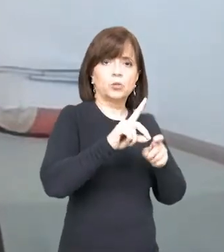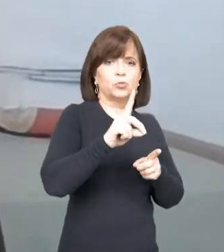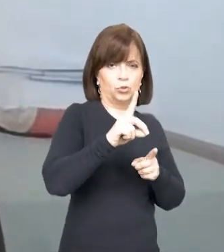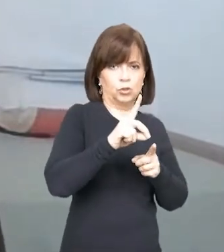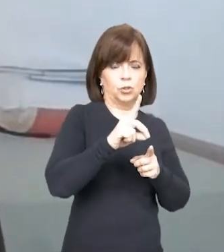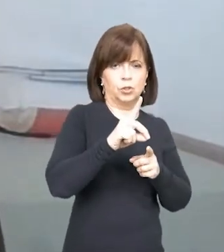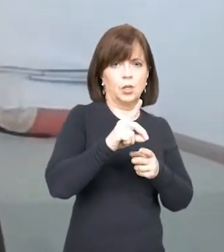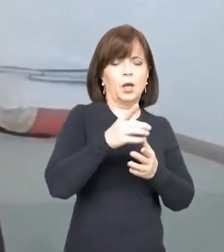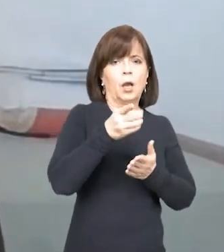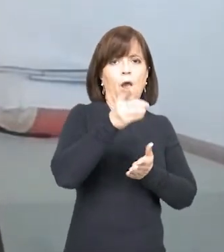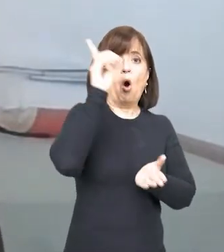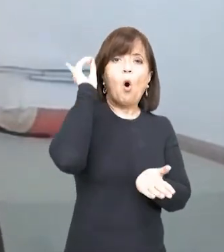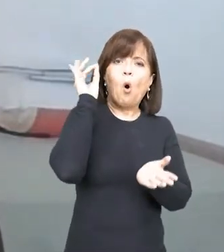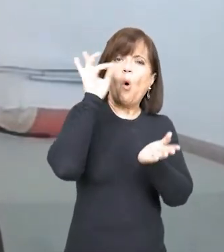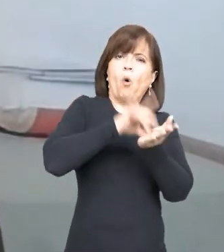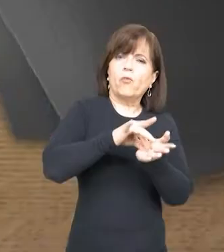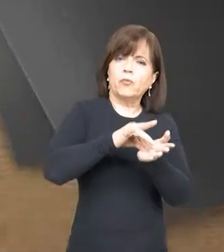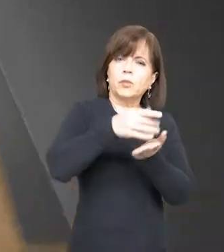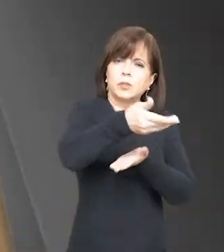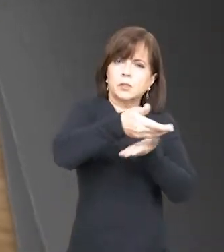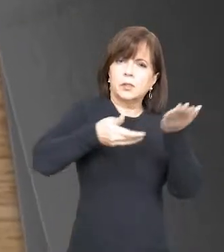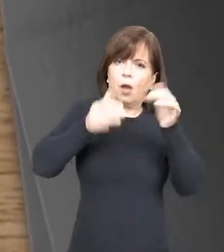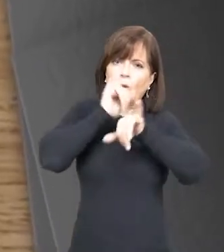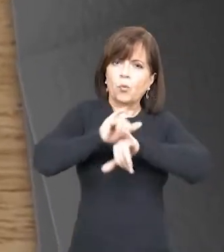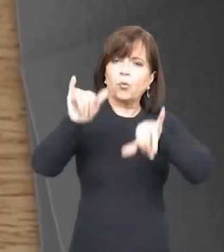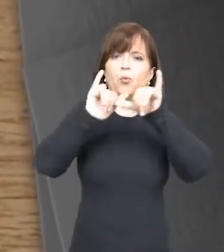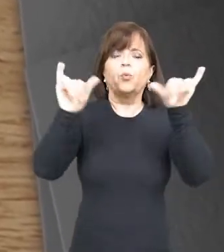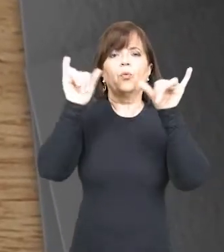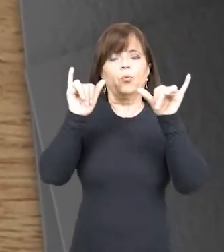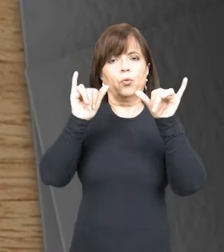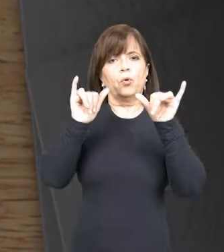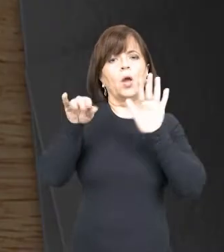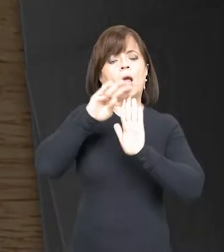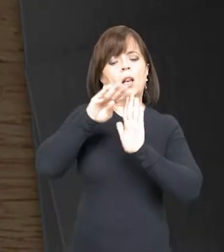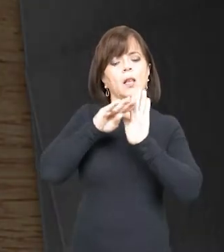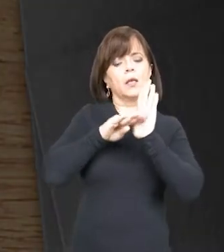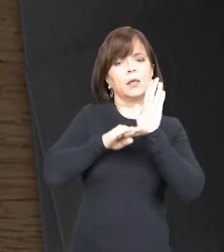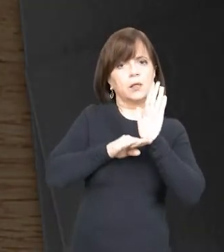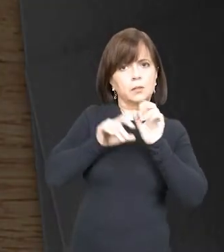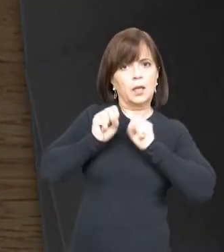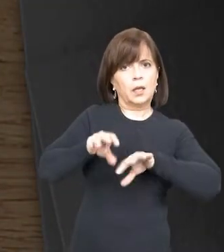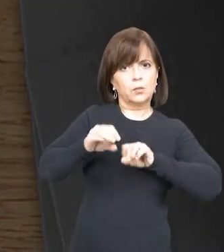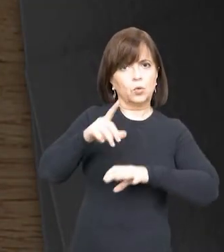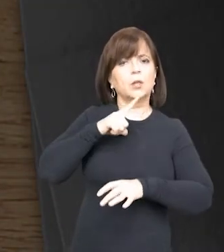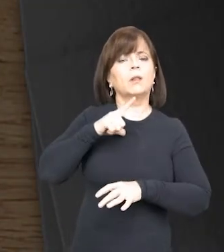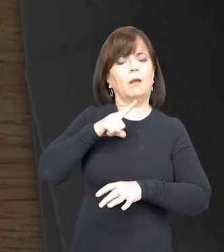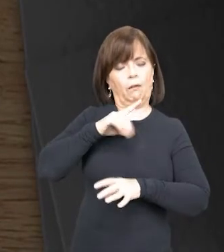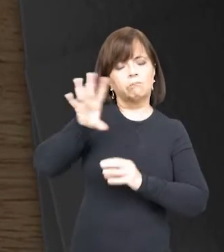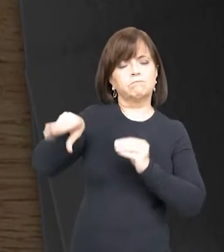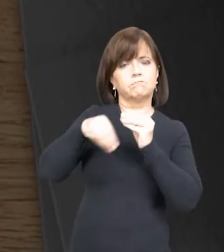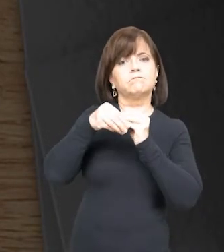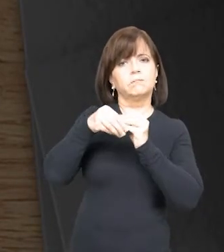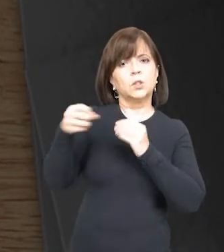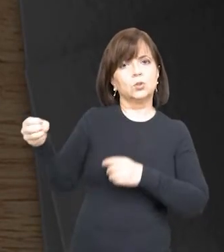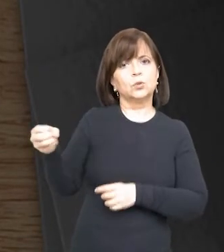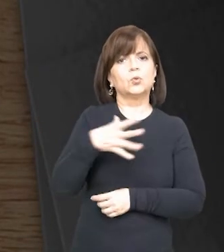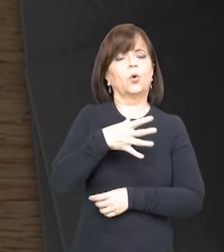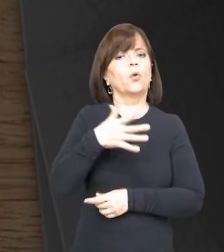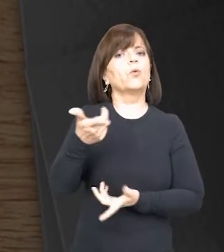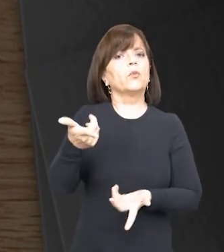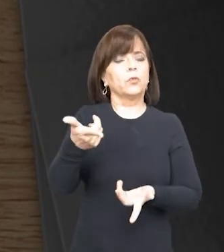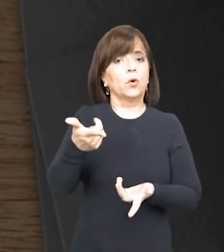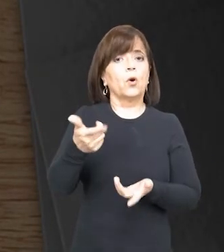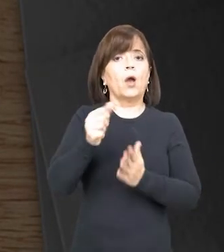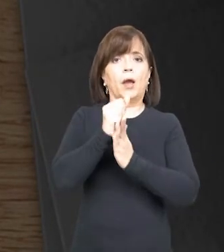Oficial a nova lista das atividades essenciais no âmbito do Estado do Rio de Janeiro, onde a educação aparece novamente como a